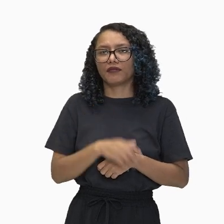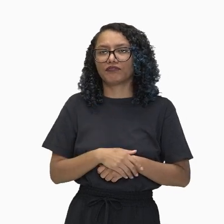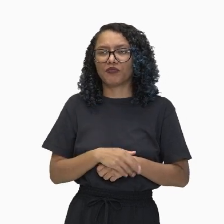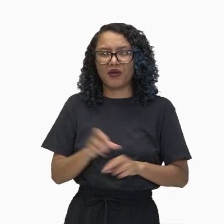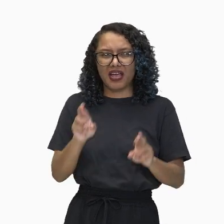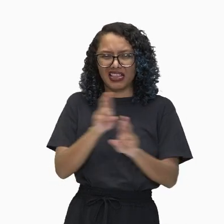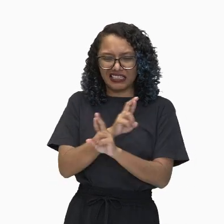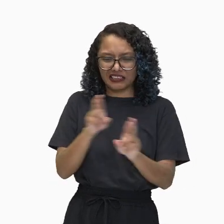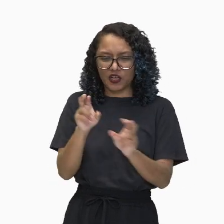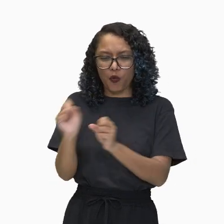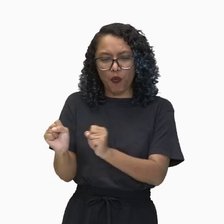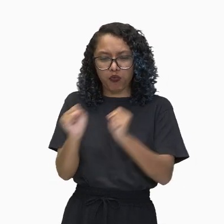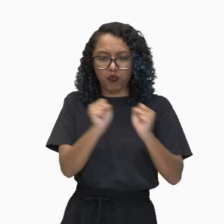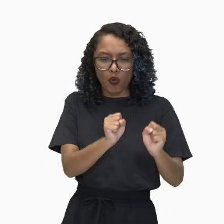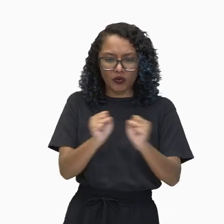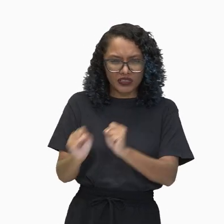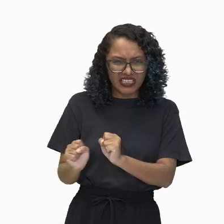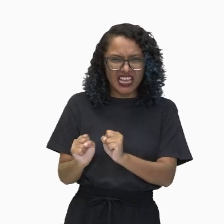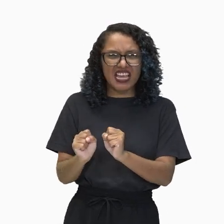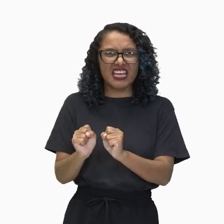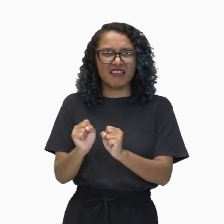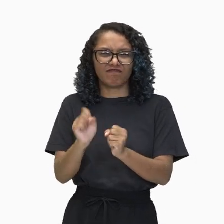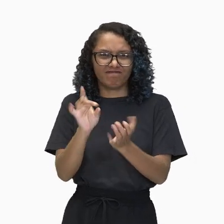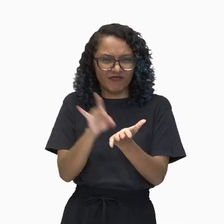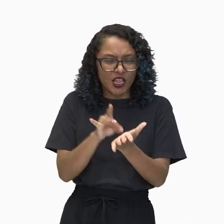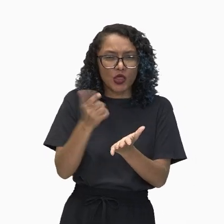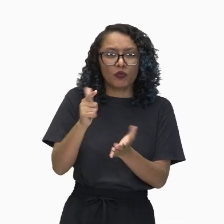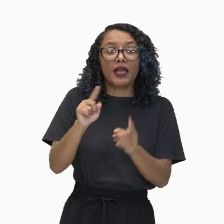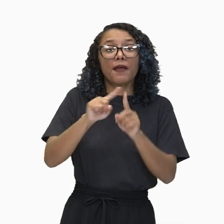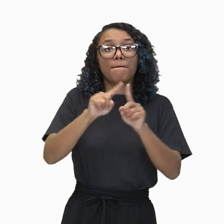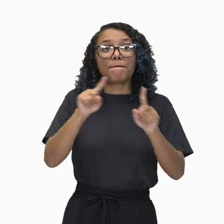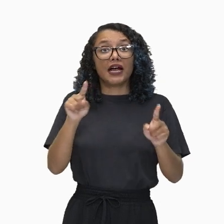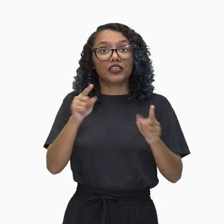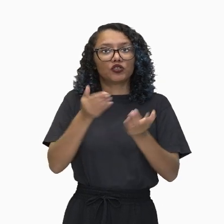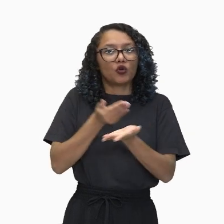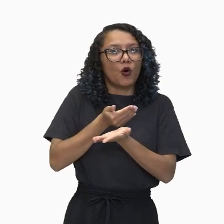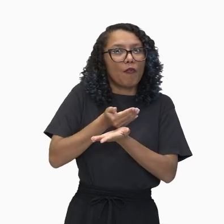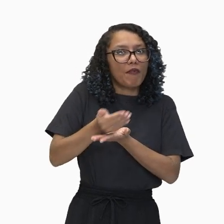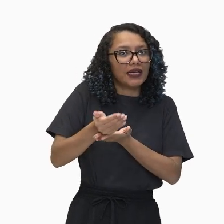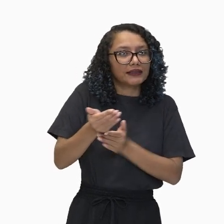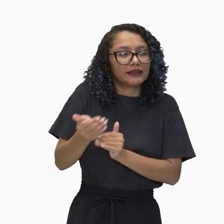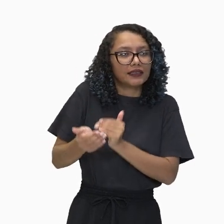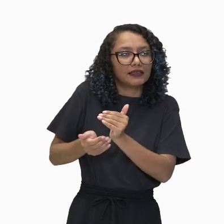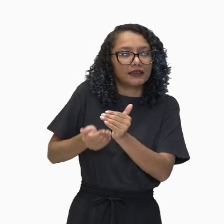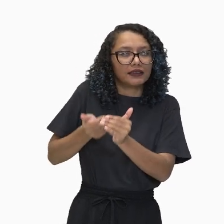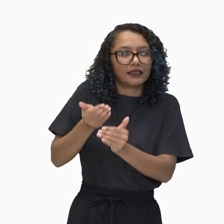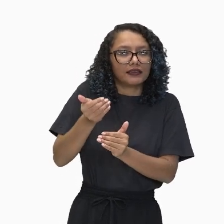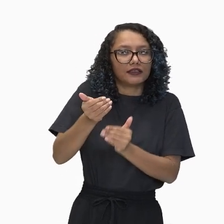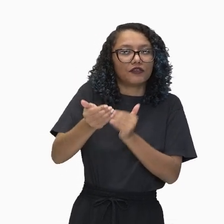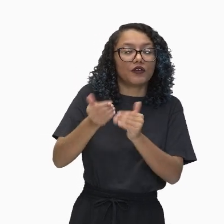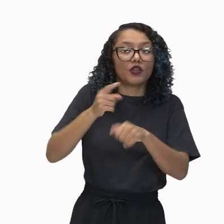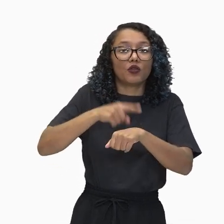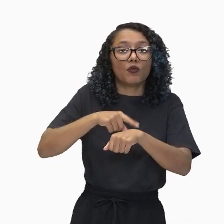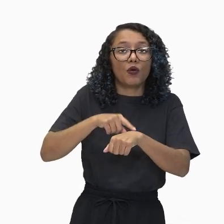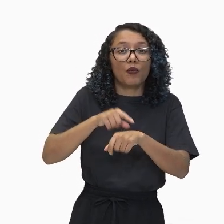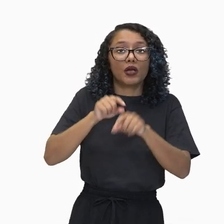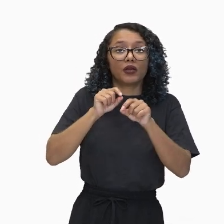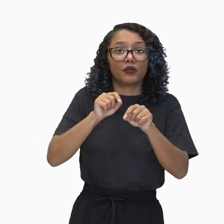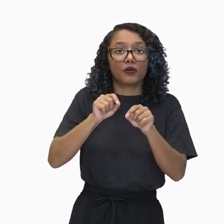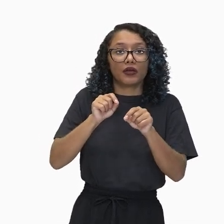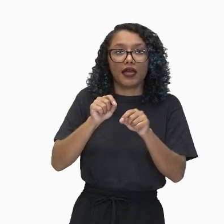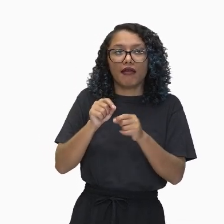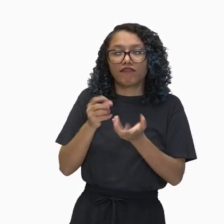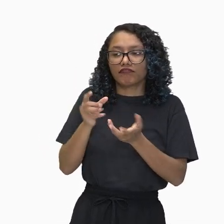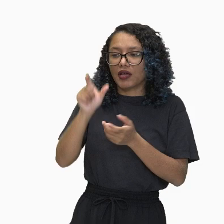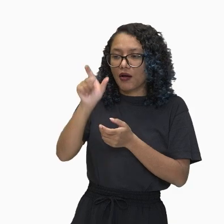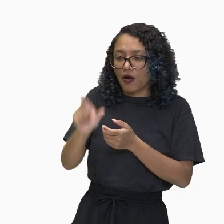poder, mas cria-se a partir do momento em que você tenta dominar um corpo